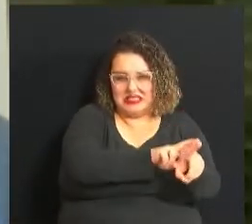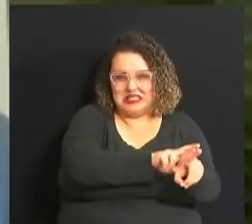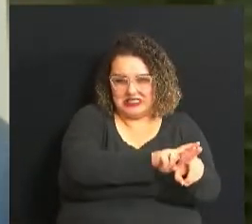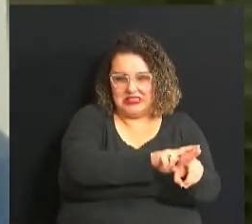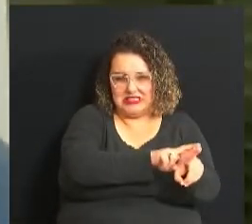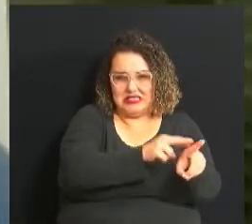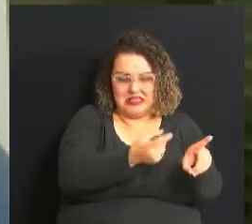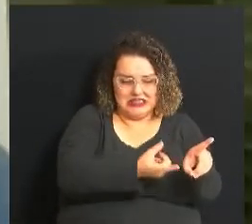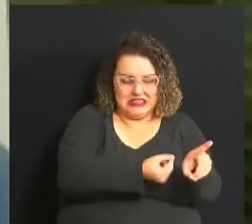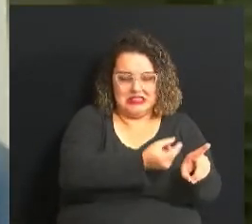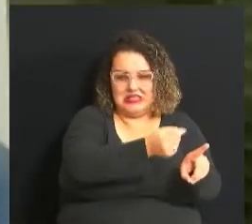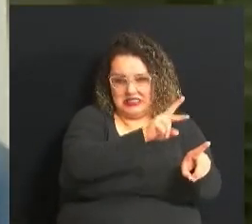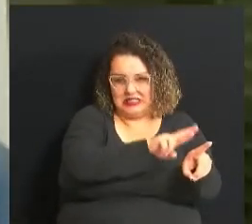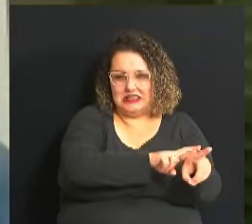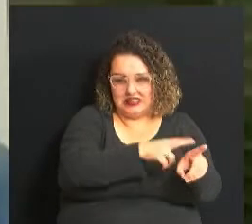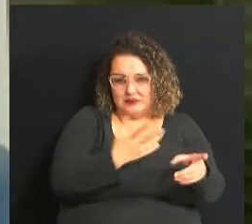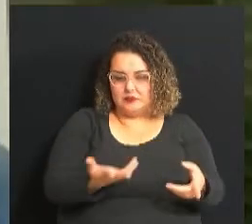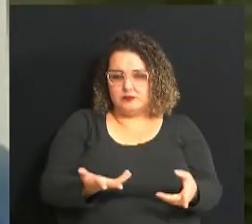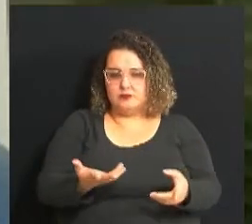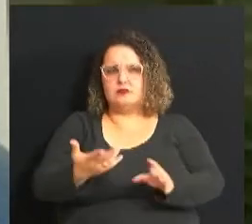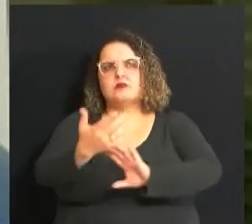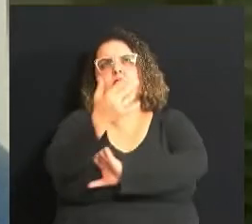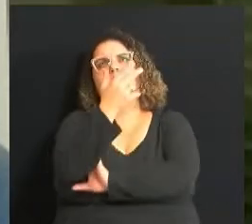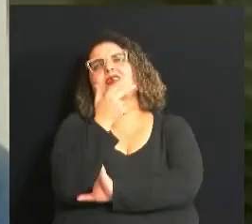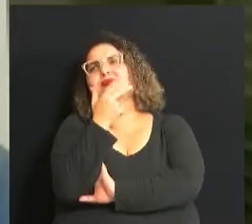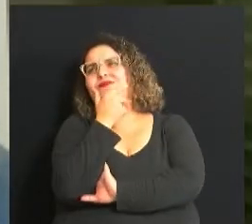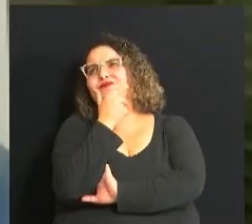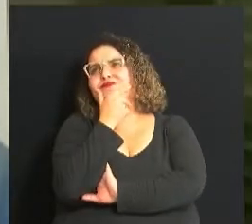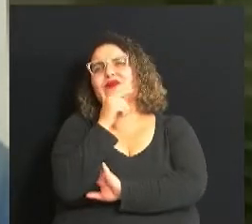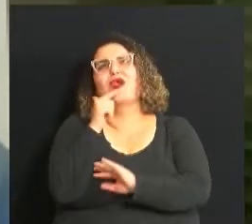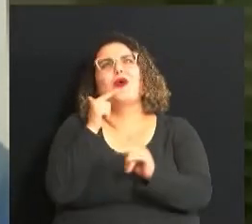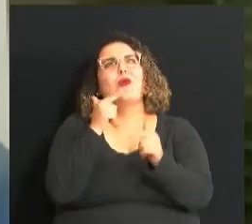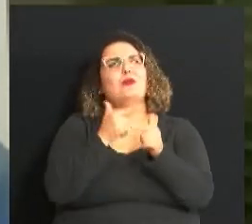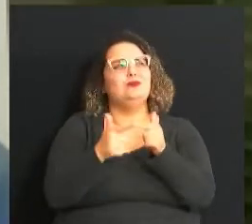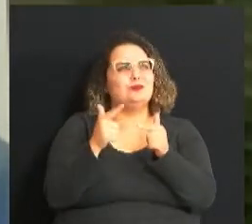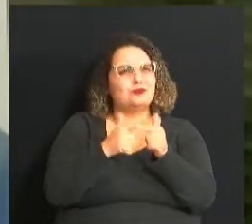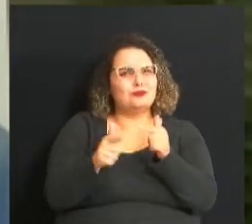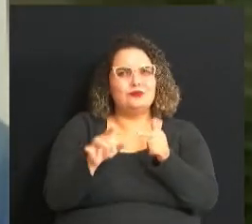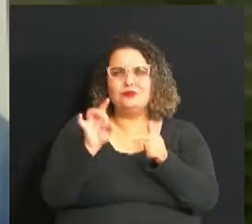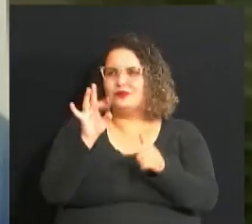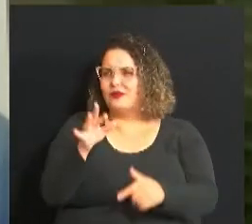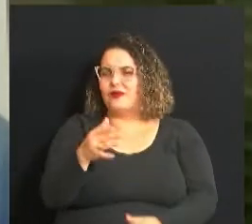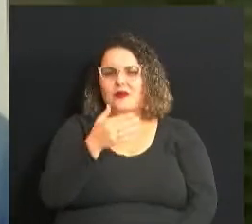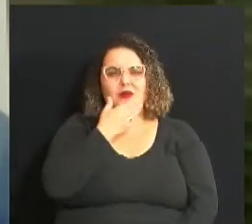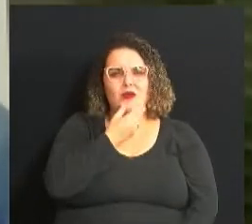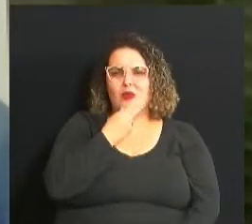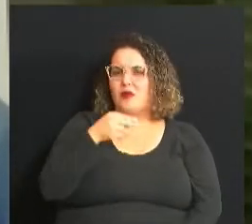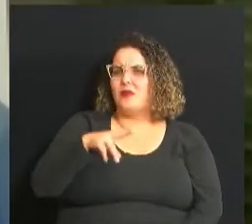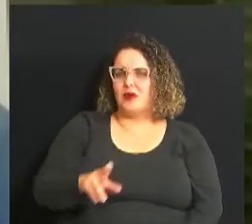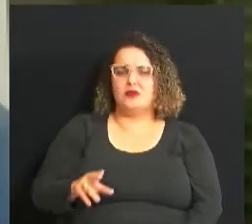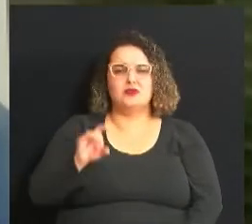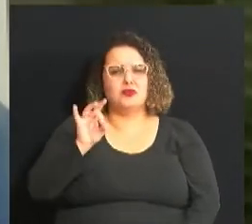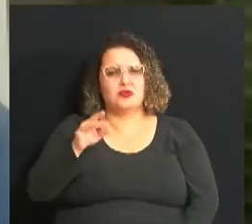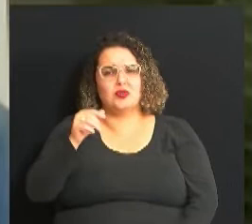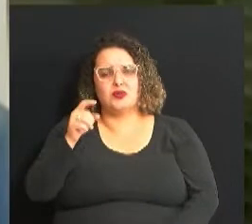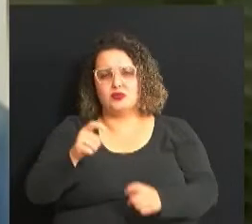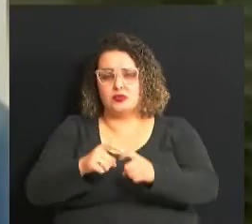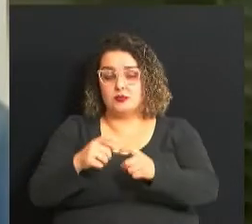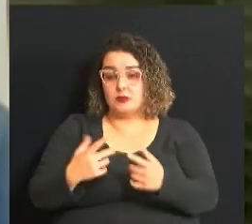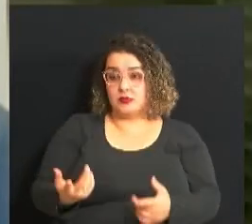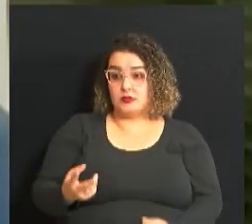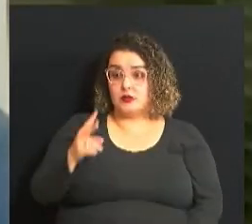mas será que isso não é um problema só do homem, só dos médicos? Mas vamos lá. Se você olhar para a cidade de